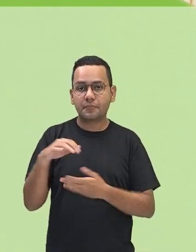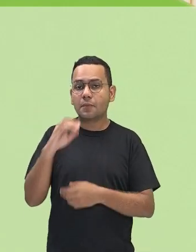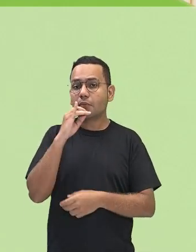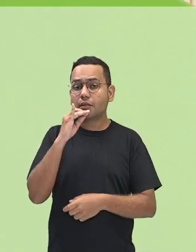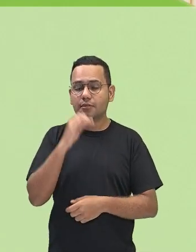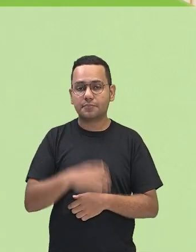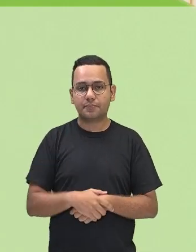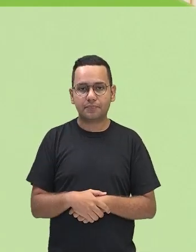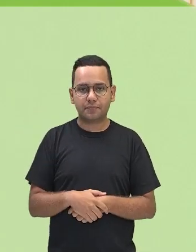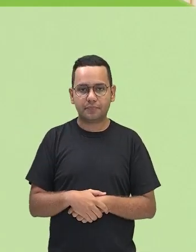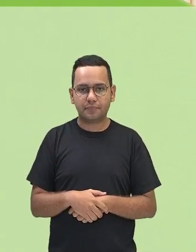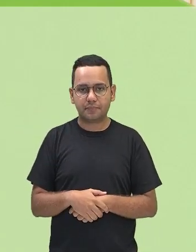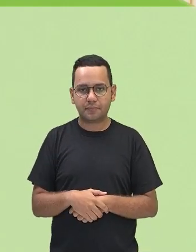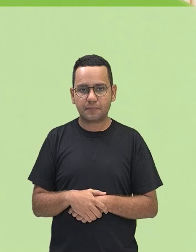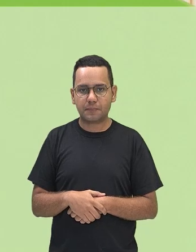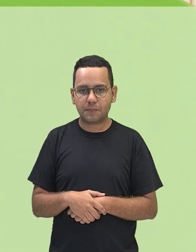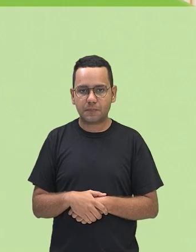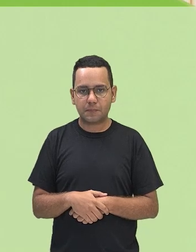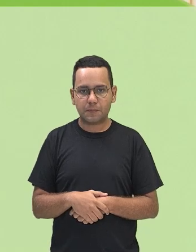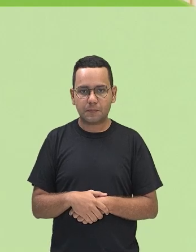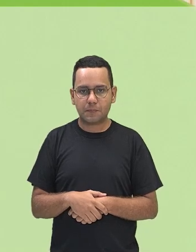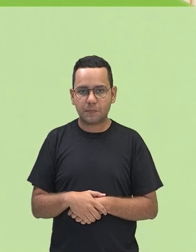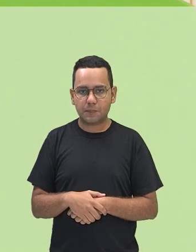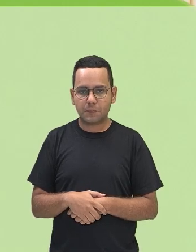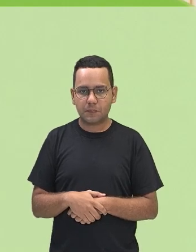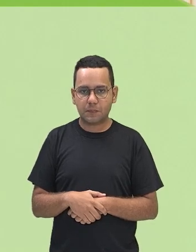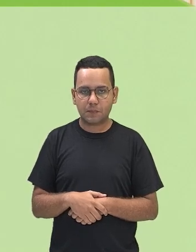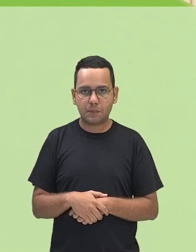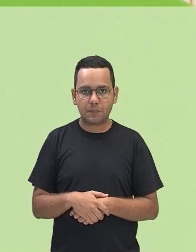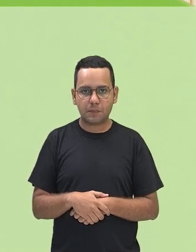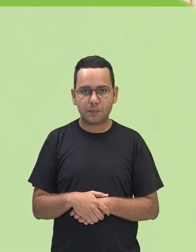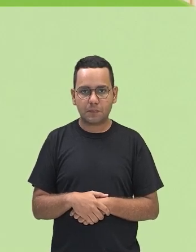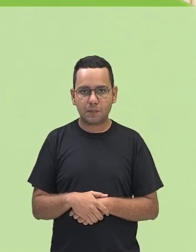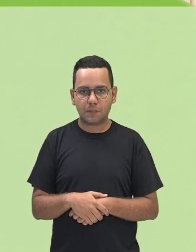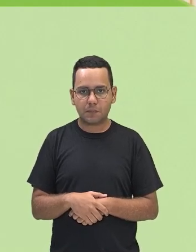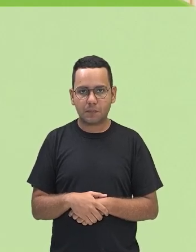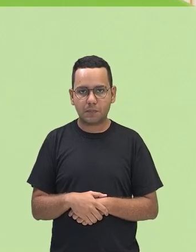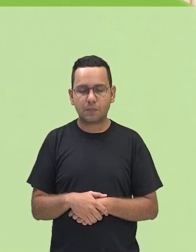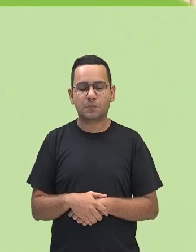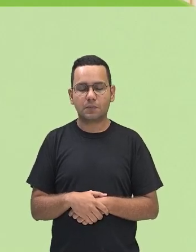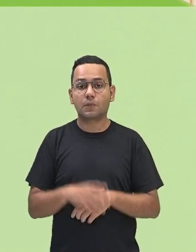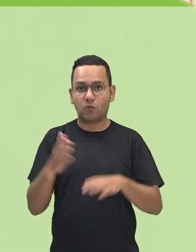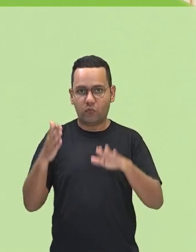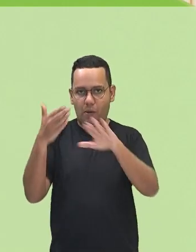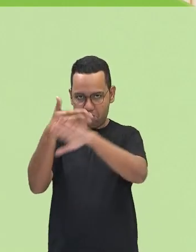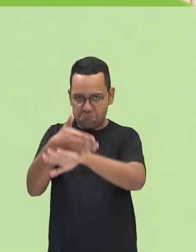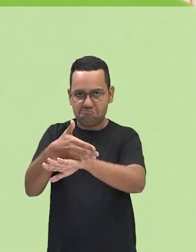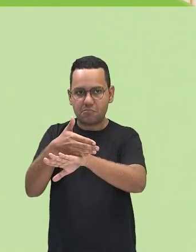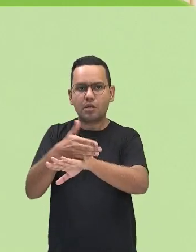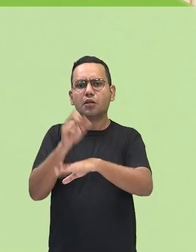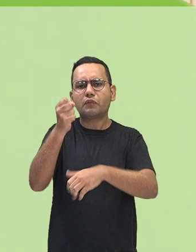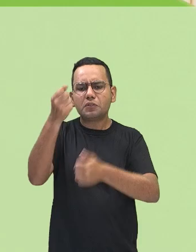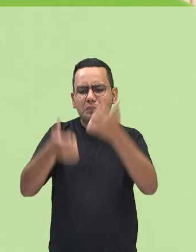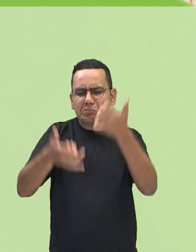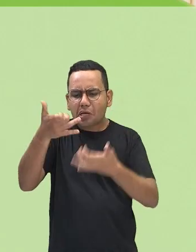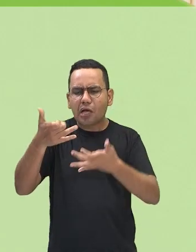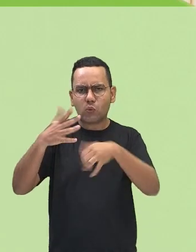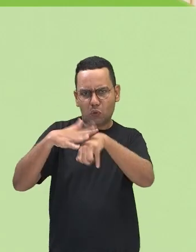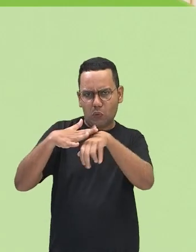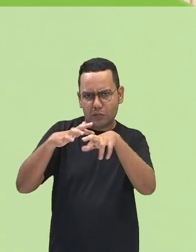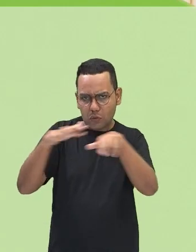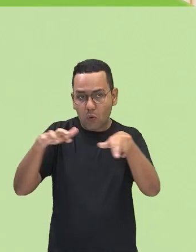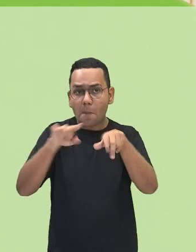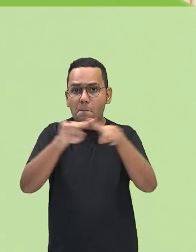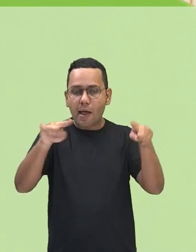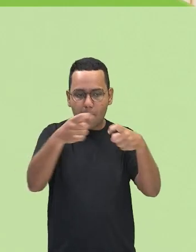lá uma quantidade, uma dosagem e tem um período de tempo. Então, quando você tem